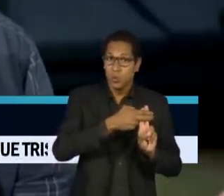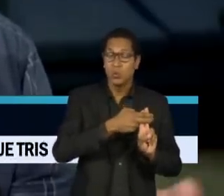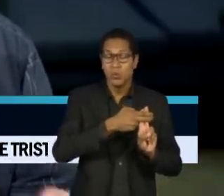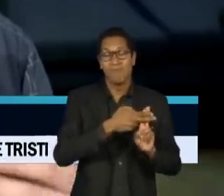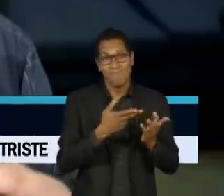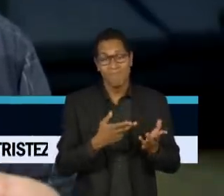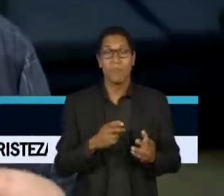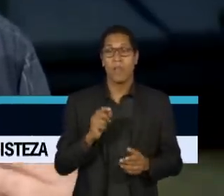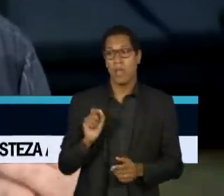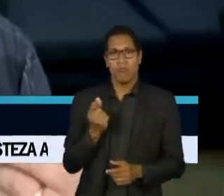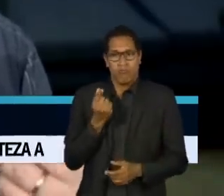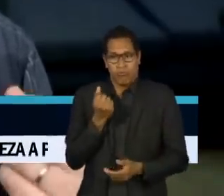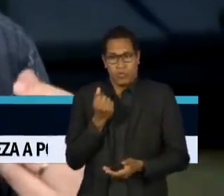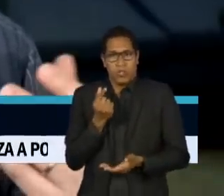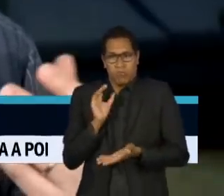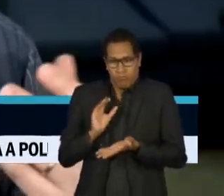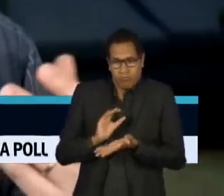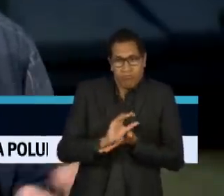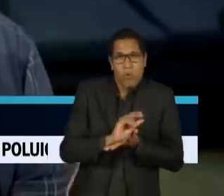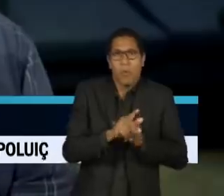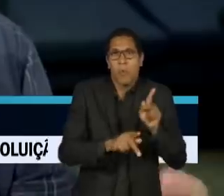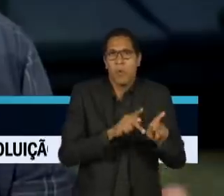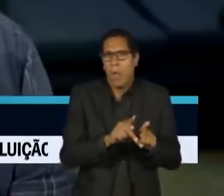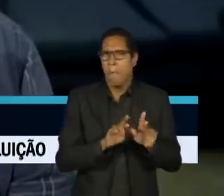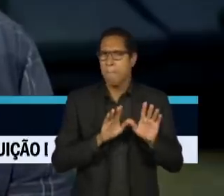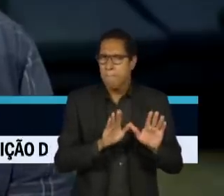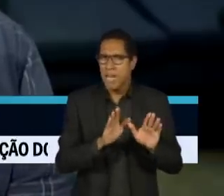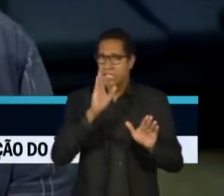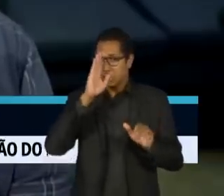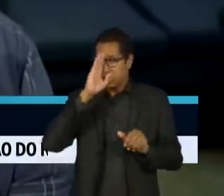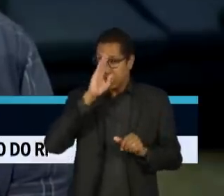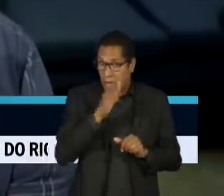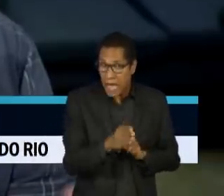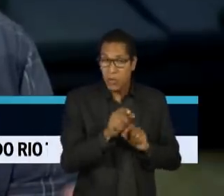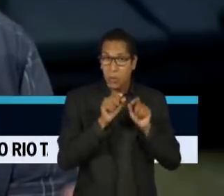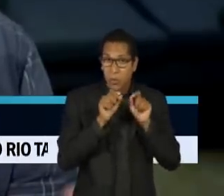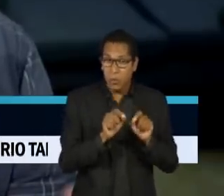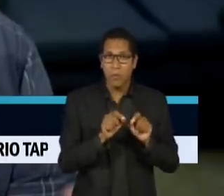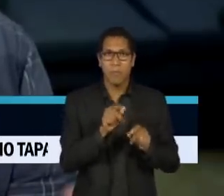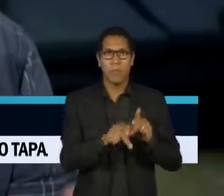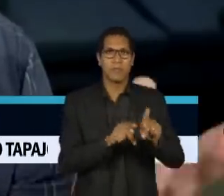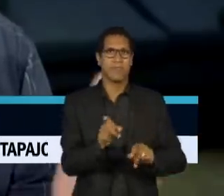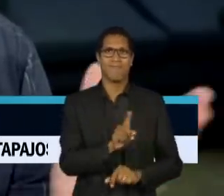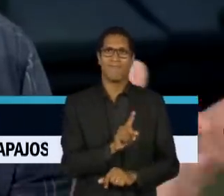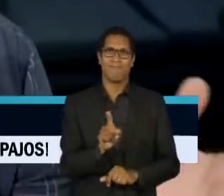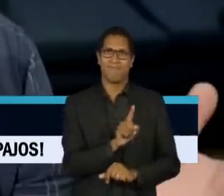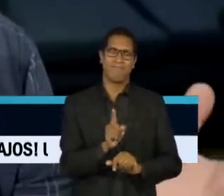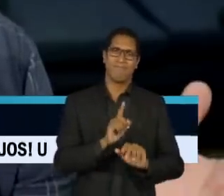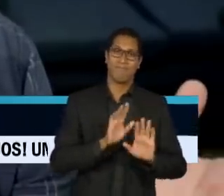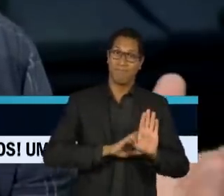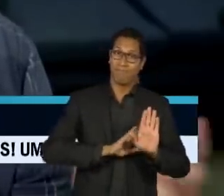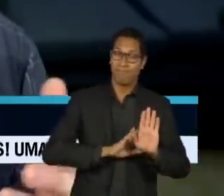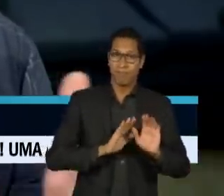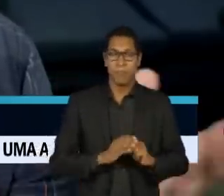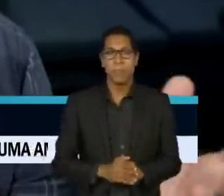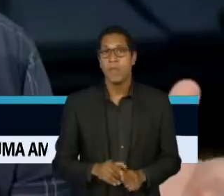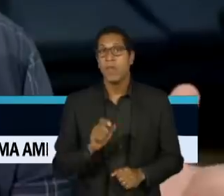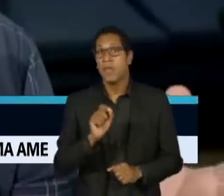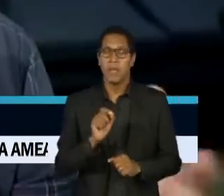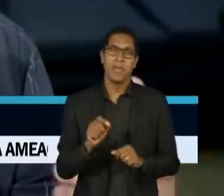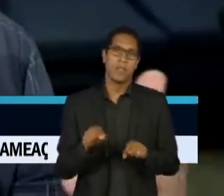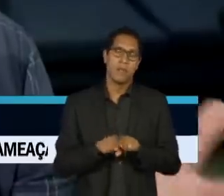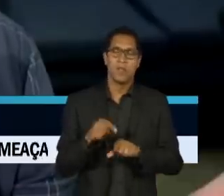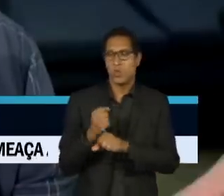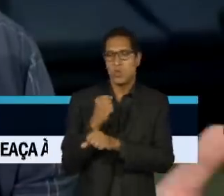popular, mas que não necessariamente atinge a população no que precisa ser atingido daqui para frente. E infraestrutura que, se fosse construída agora para lavar